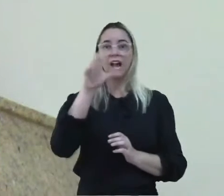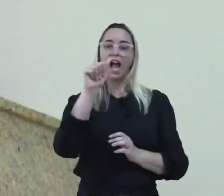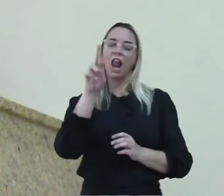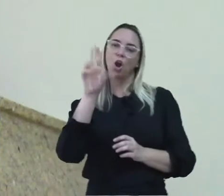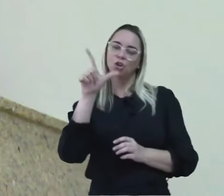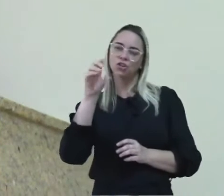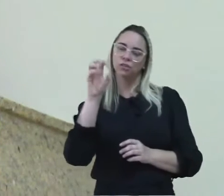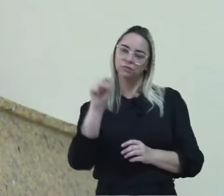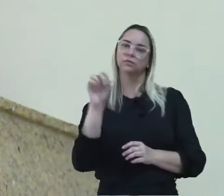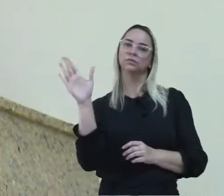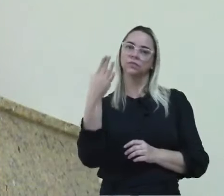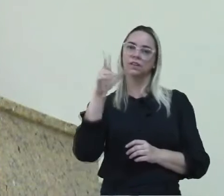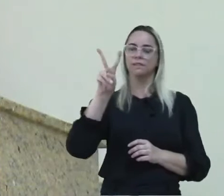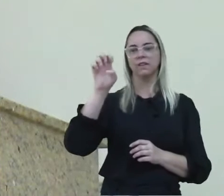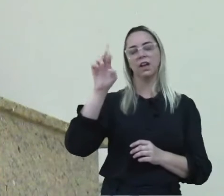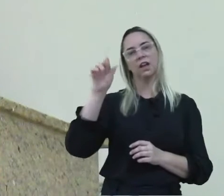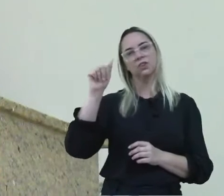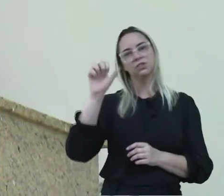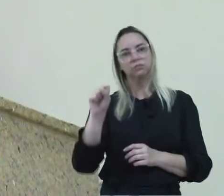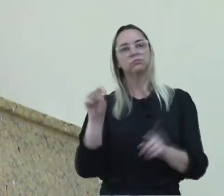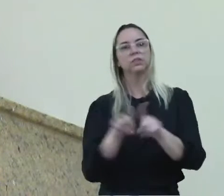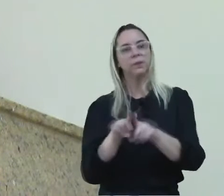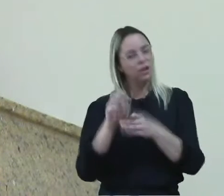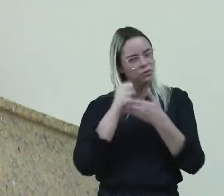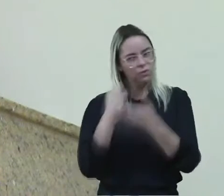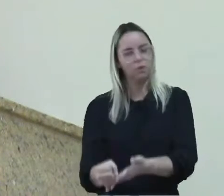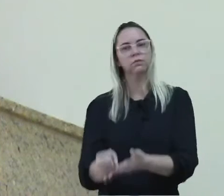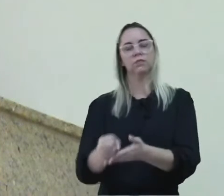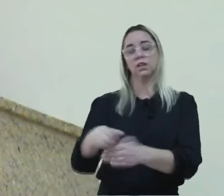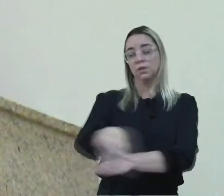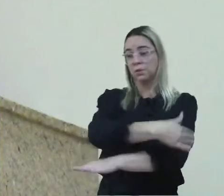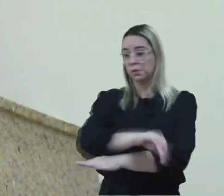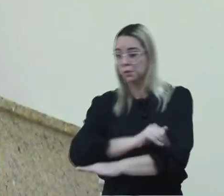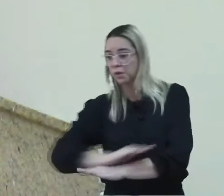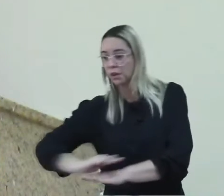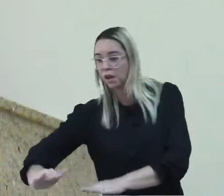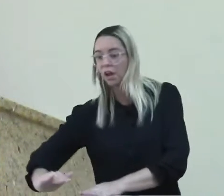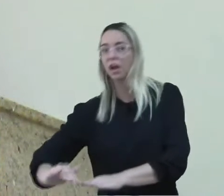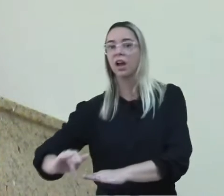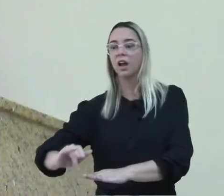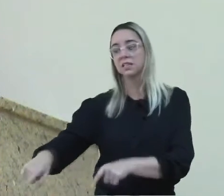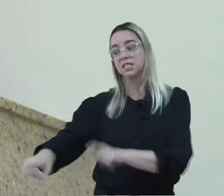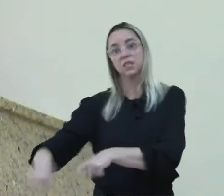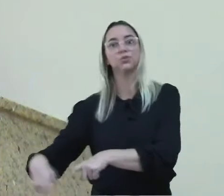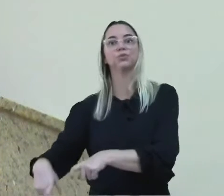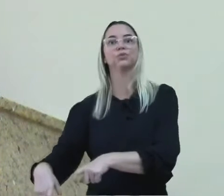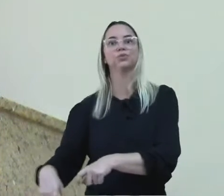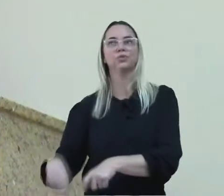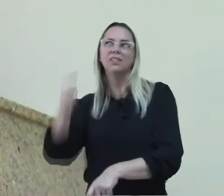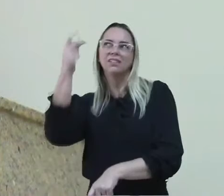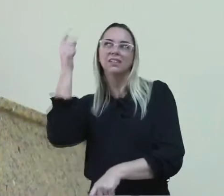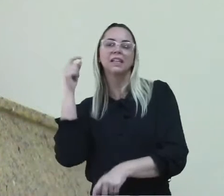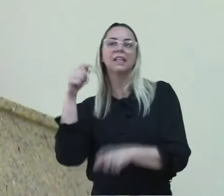encaminhou uma emenda para o calçamento de Açude Novo no valor de 300 mil, que está depositado na conta da prefeitura desde o dia 18